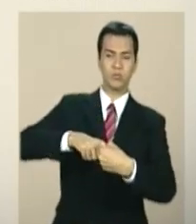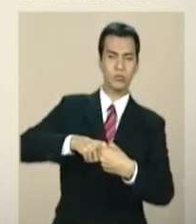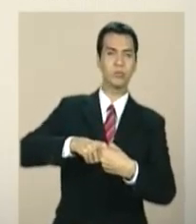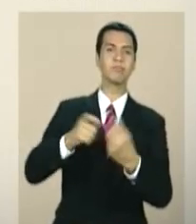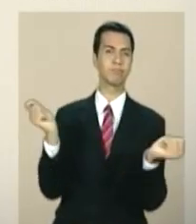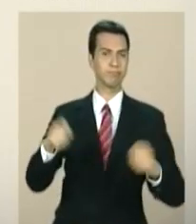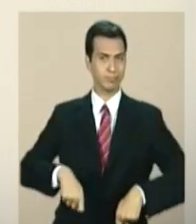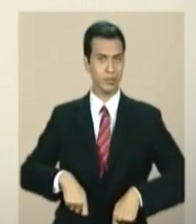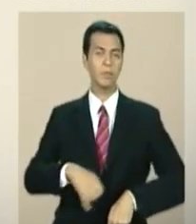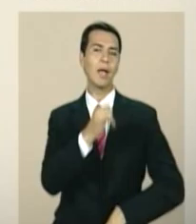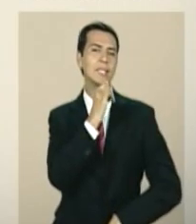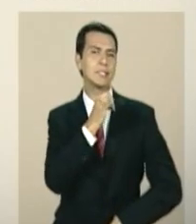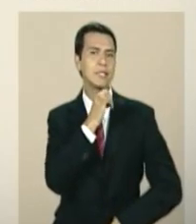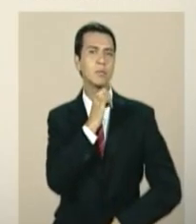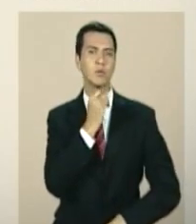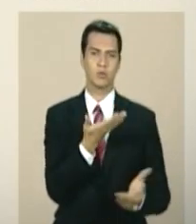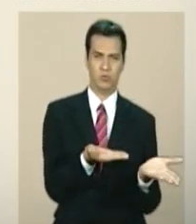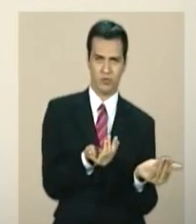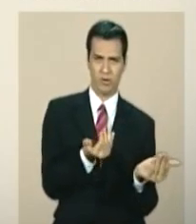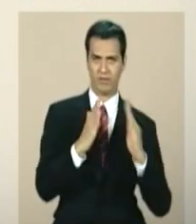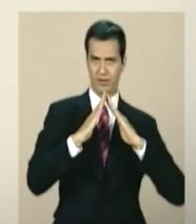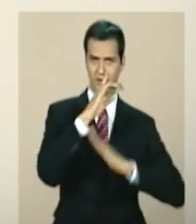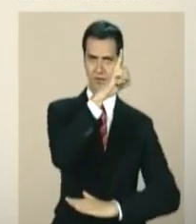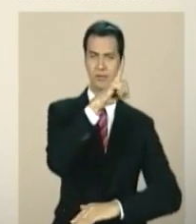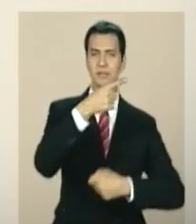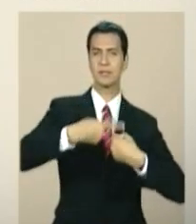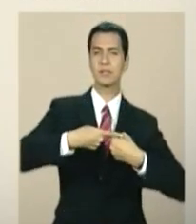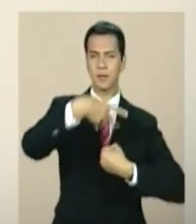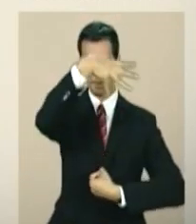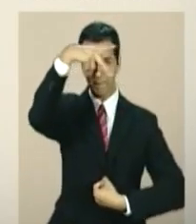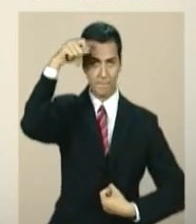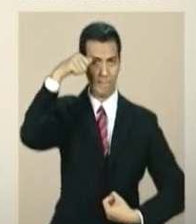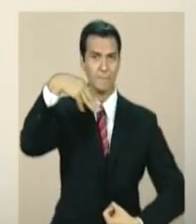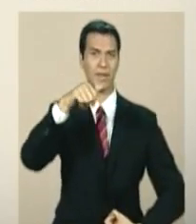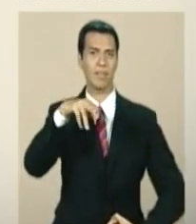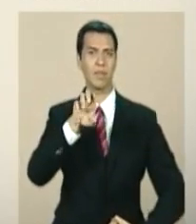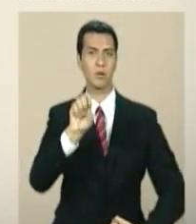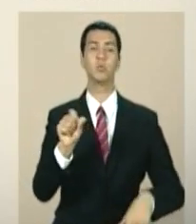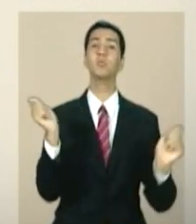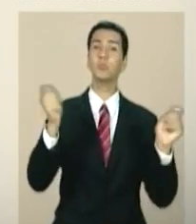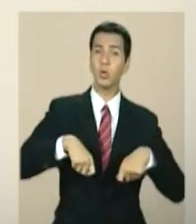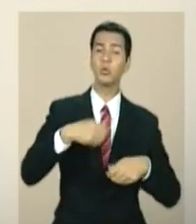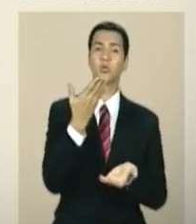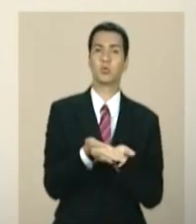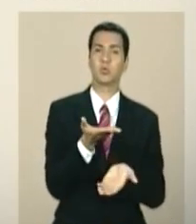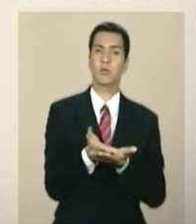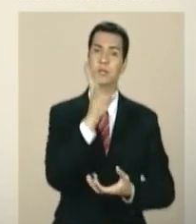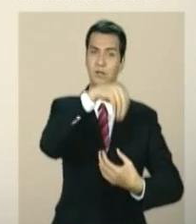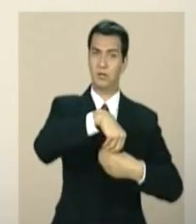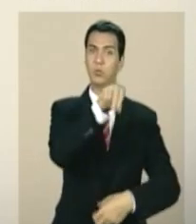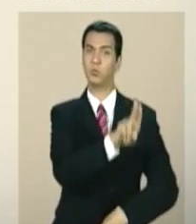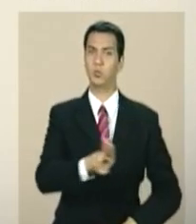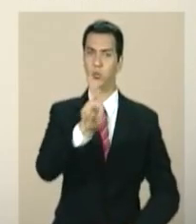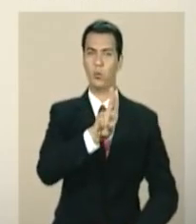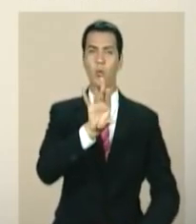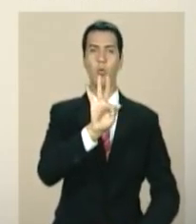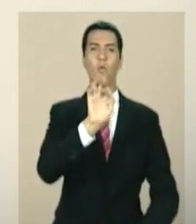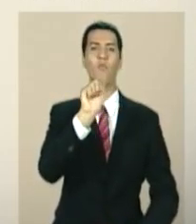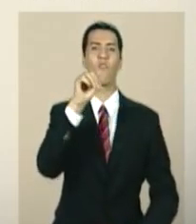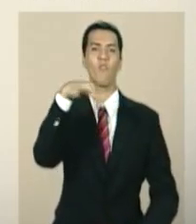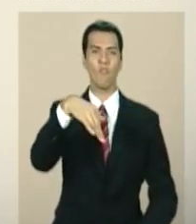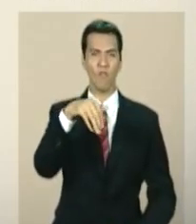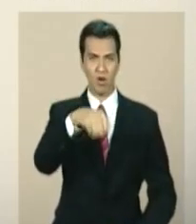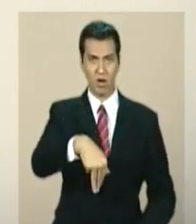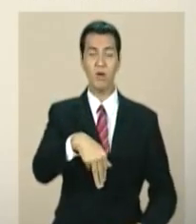exemplo pode escolher um curso na Universidade Federal do Amazonas mas também pode se candidatar a uma